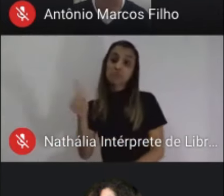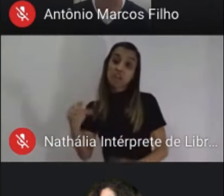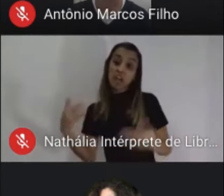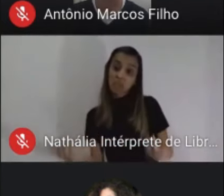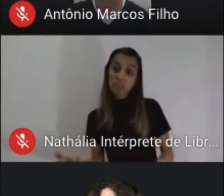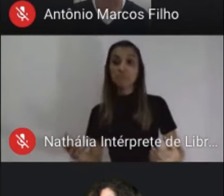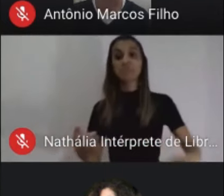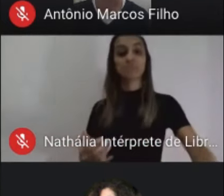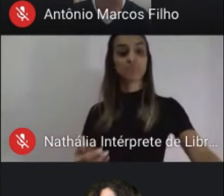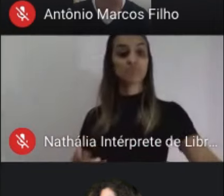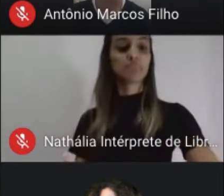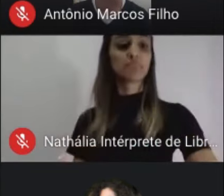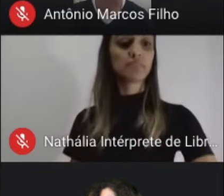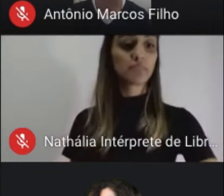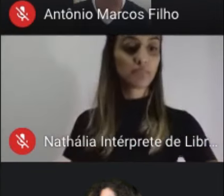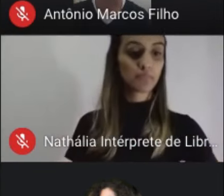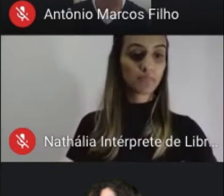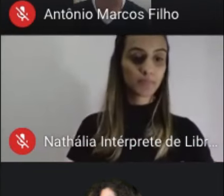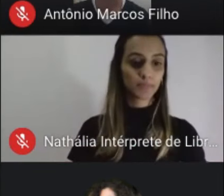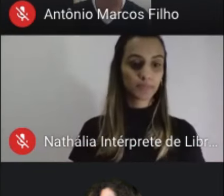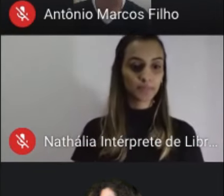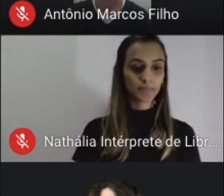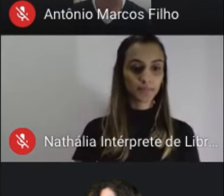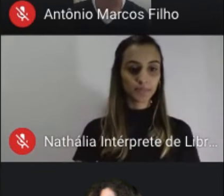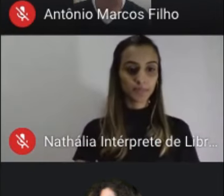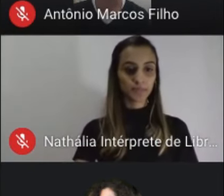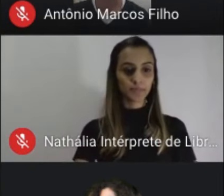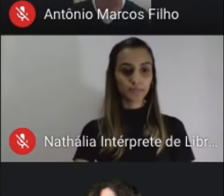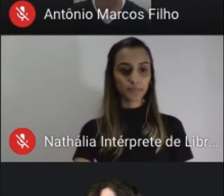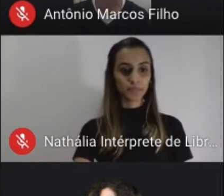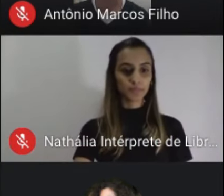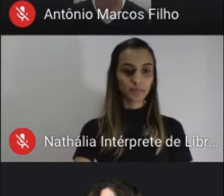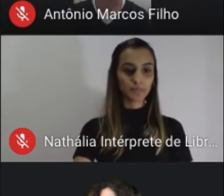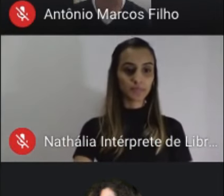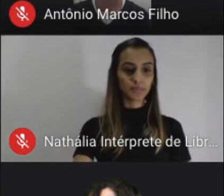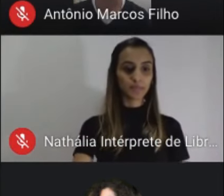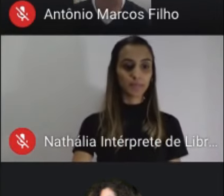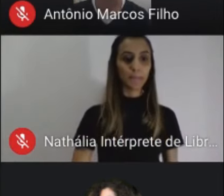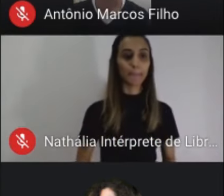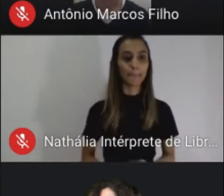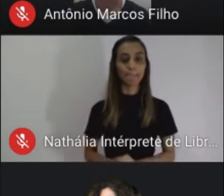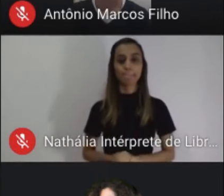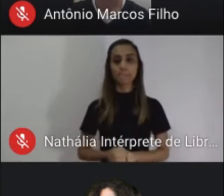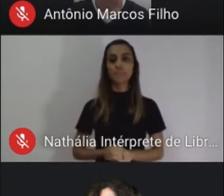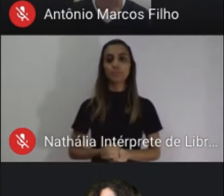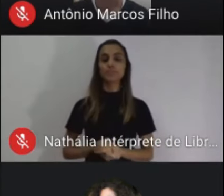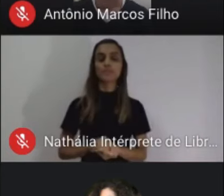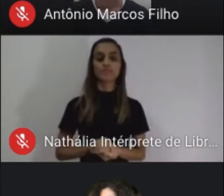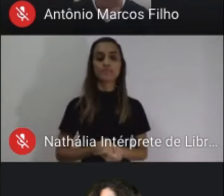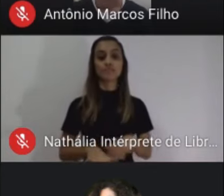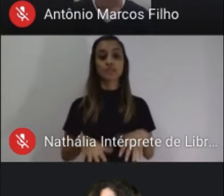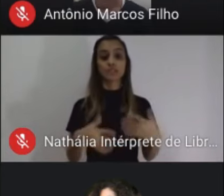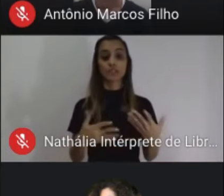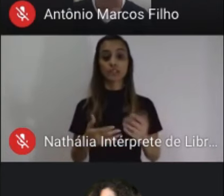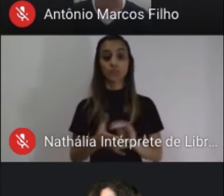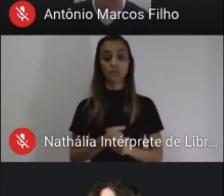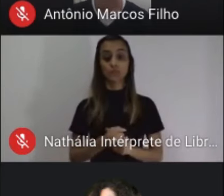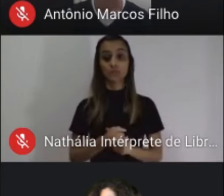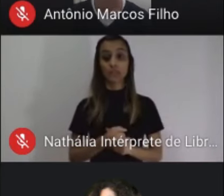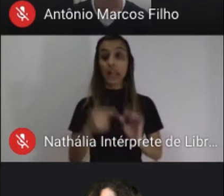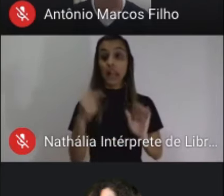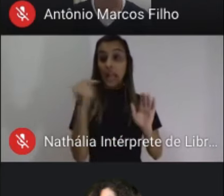de complexidade. Então, qual é a questão? A questão é justamente o que eu coloquei. O fato de, nem ao menos, o artigo